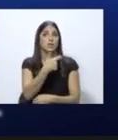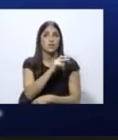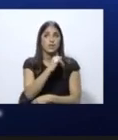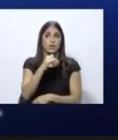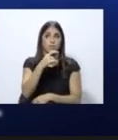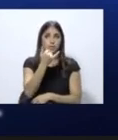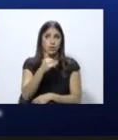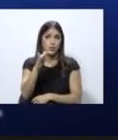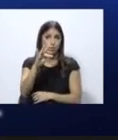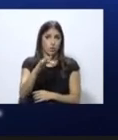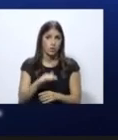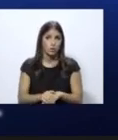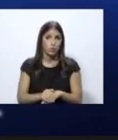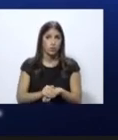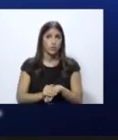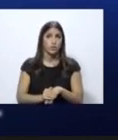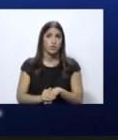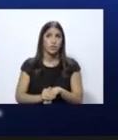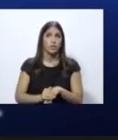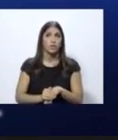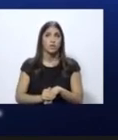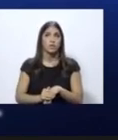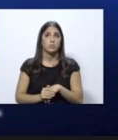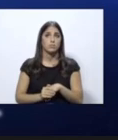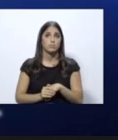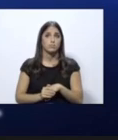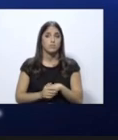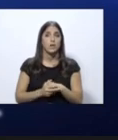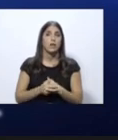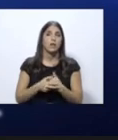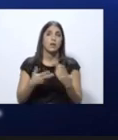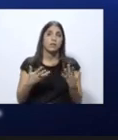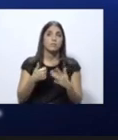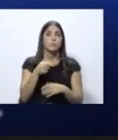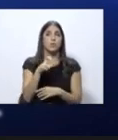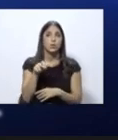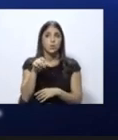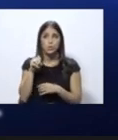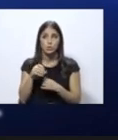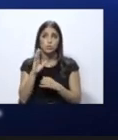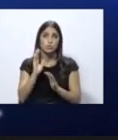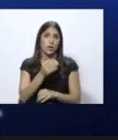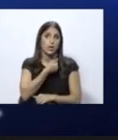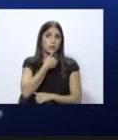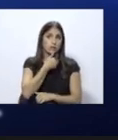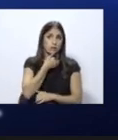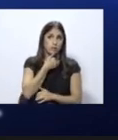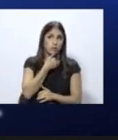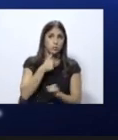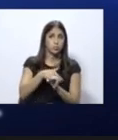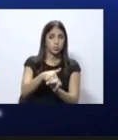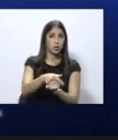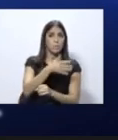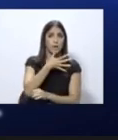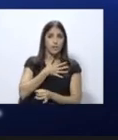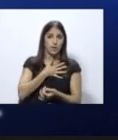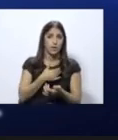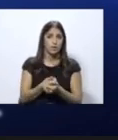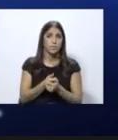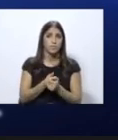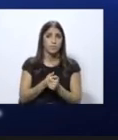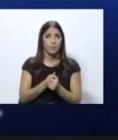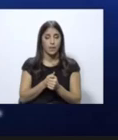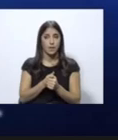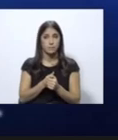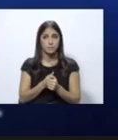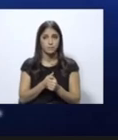a TVI24, especificamente Rui Pedro Braz. Bruno Henrique, jogador do Flamengo, já decidiu jogar no Benfica. E quem é que